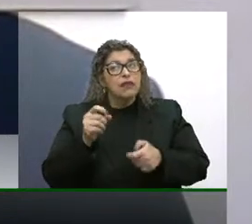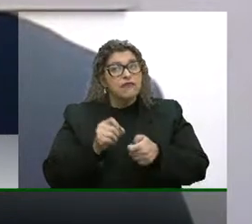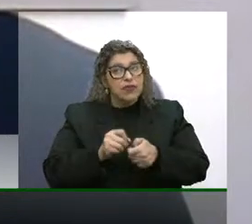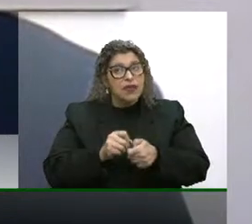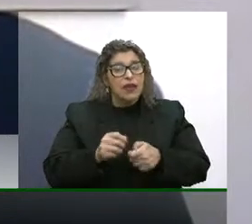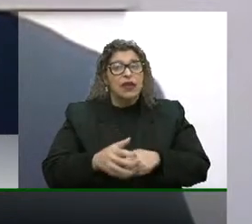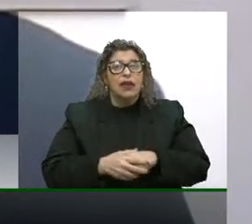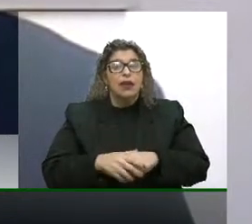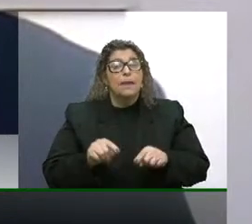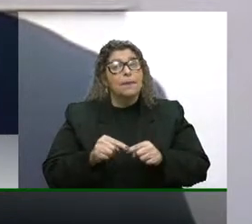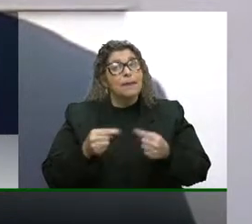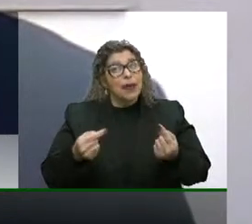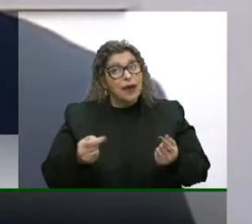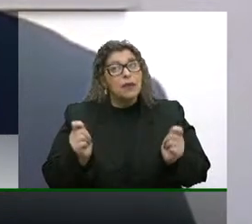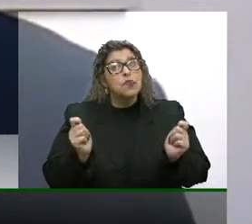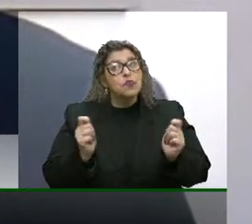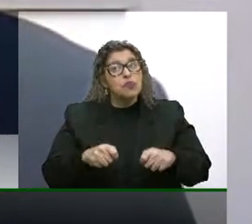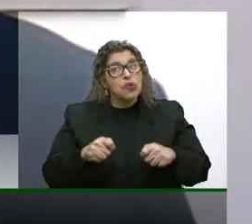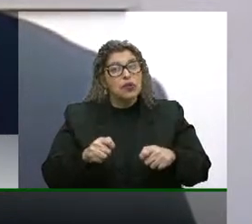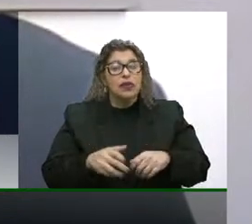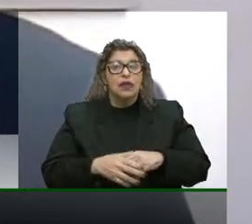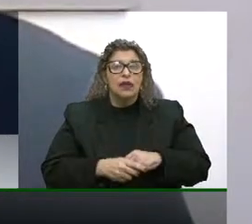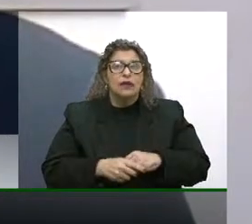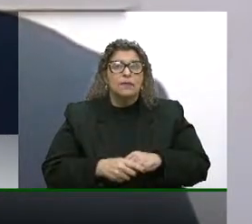Mas poderá isto